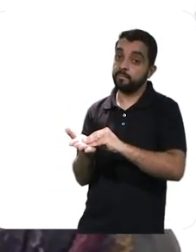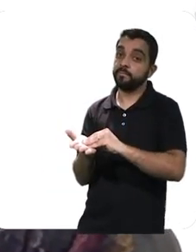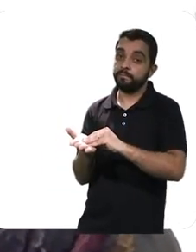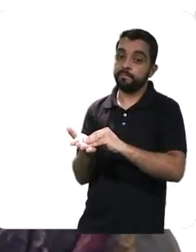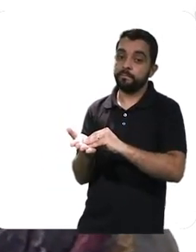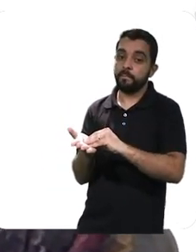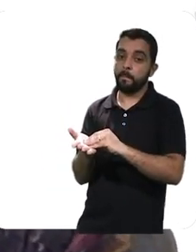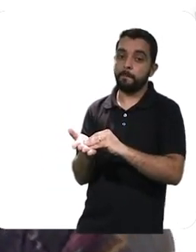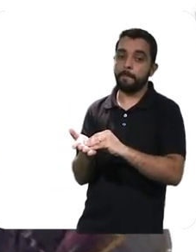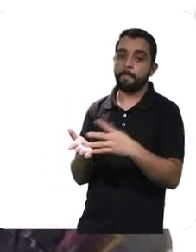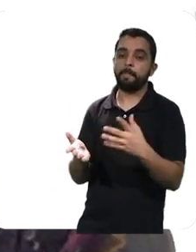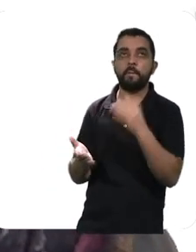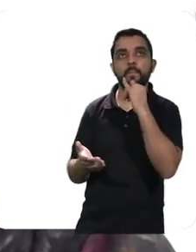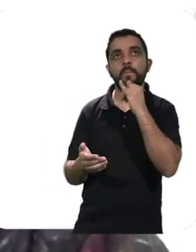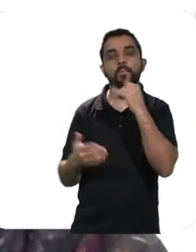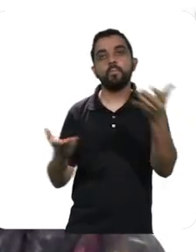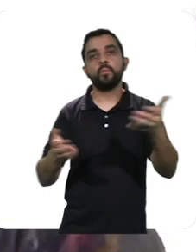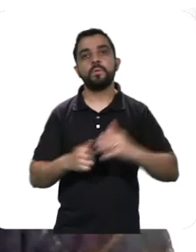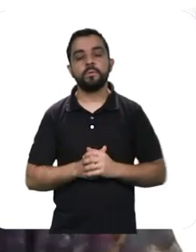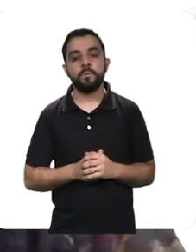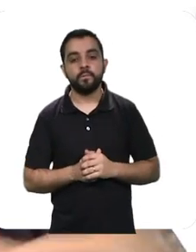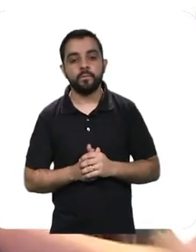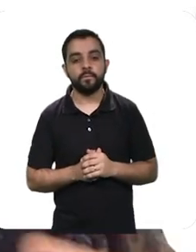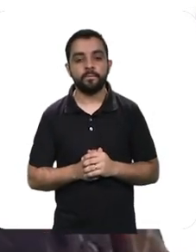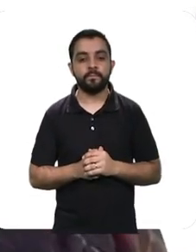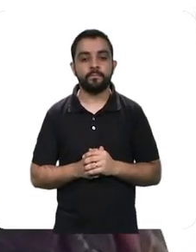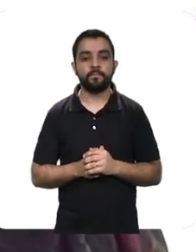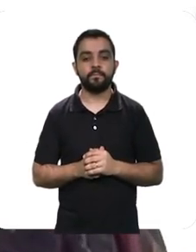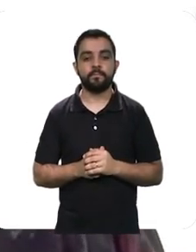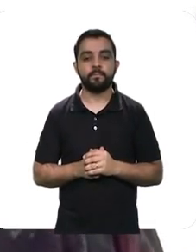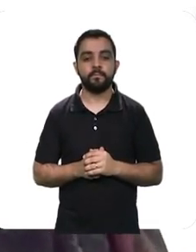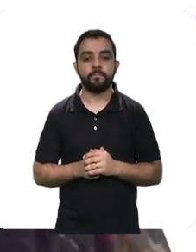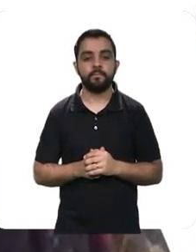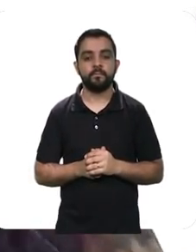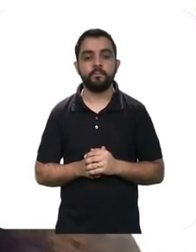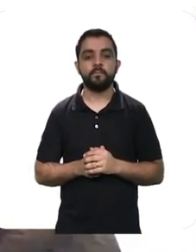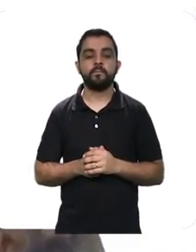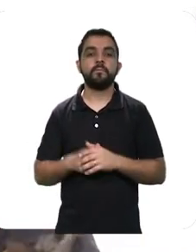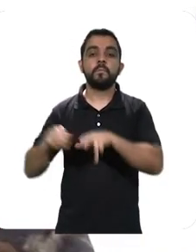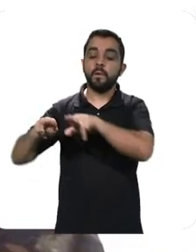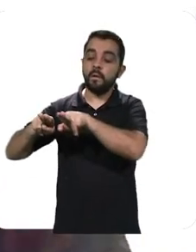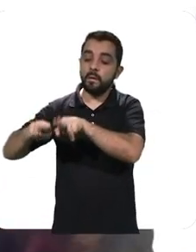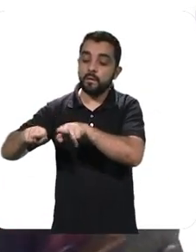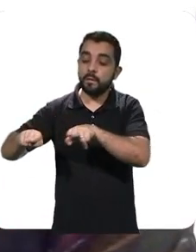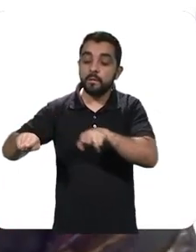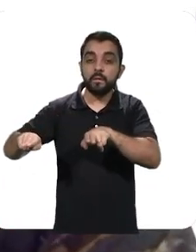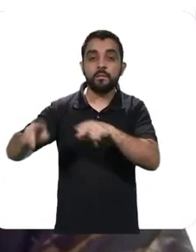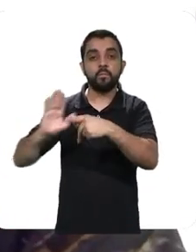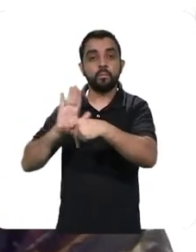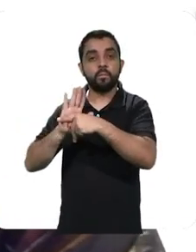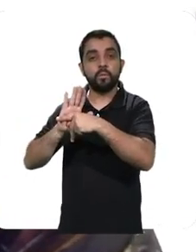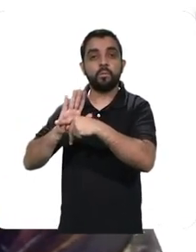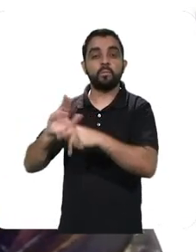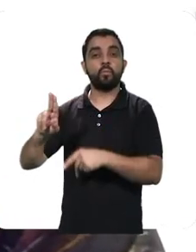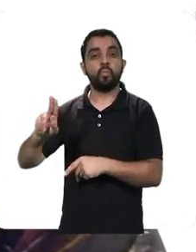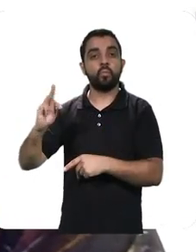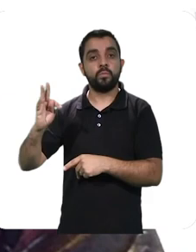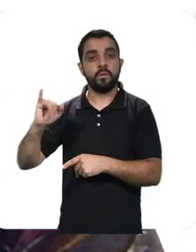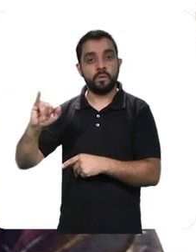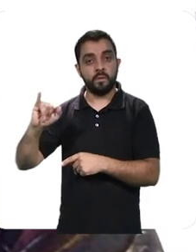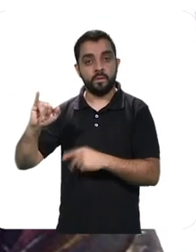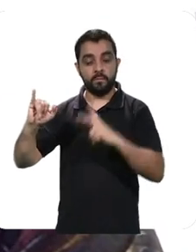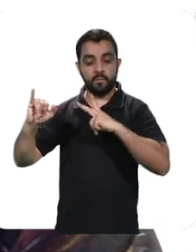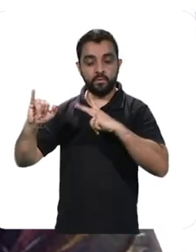tem condições, por exemplo, de regular os leitos das UTIs